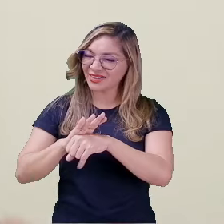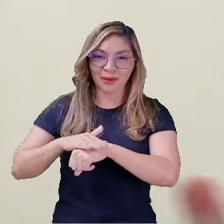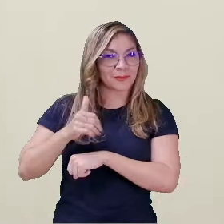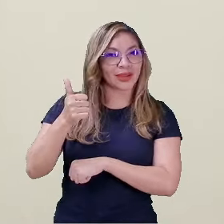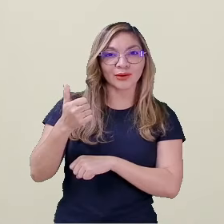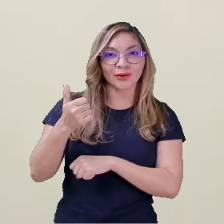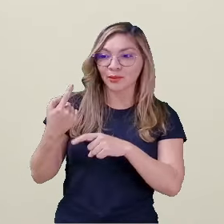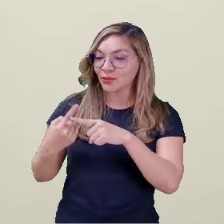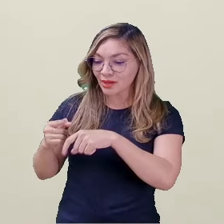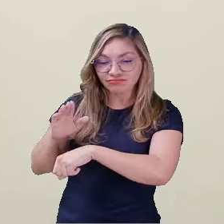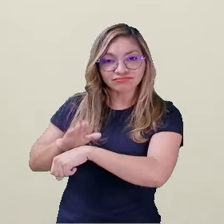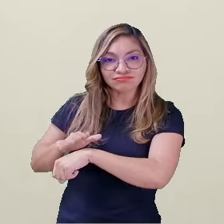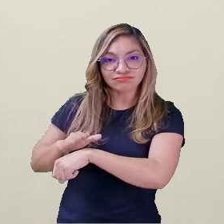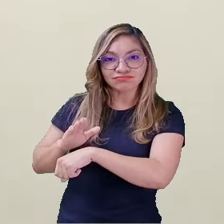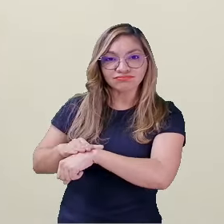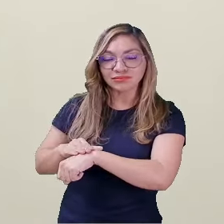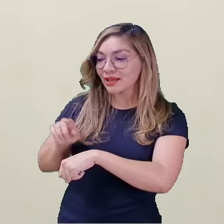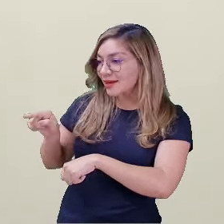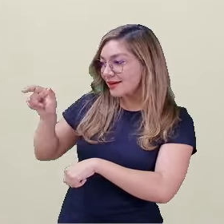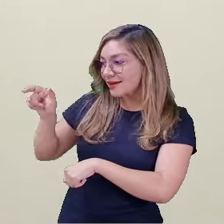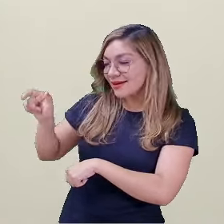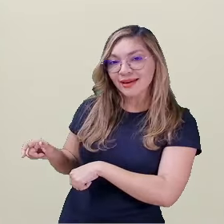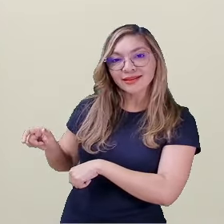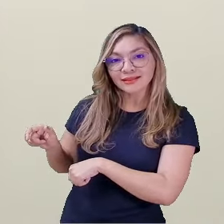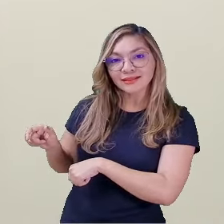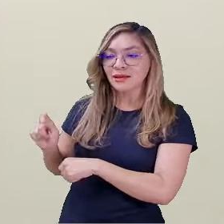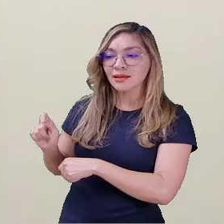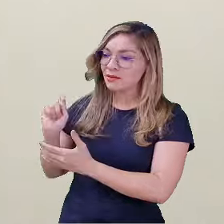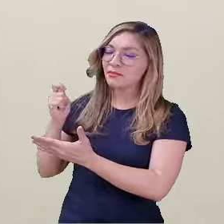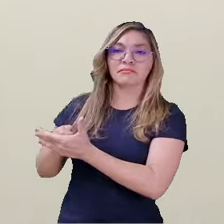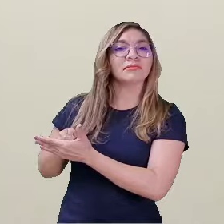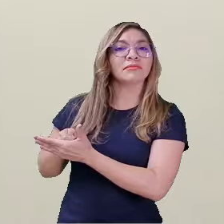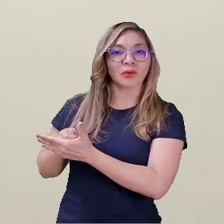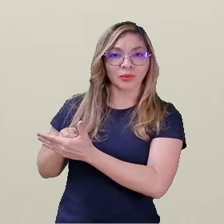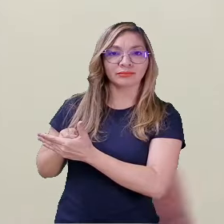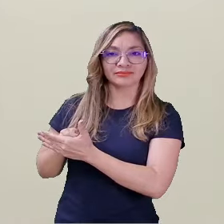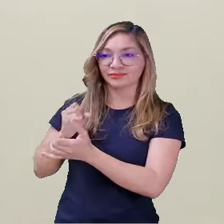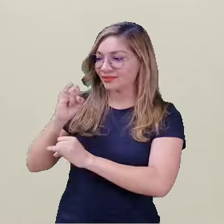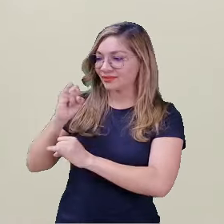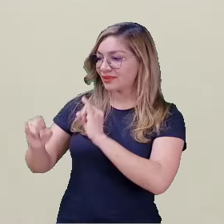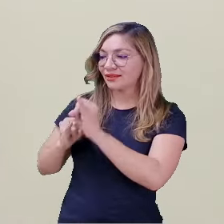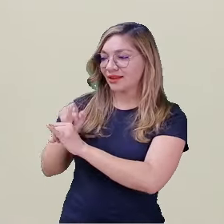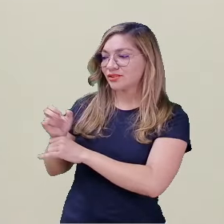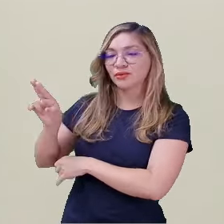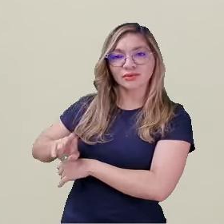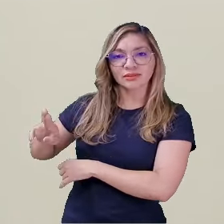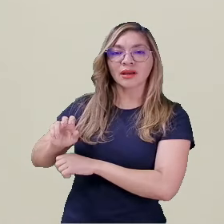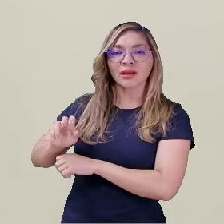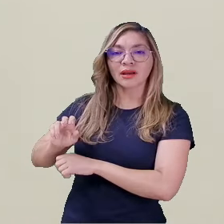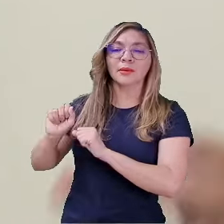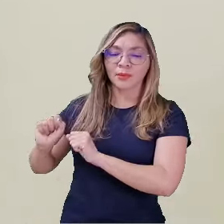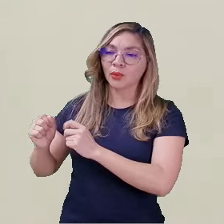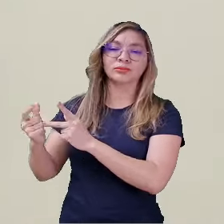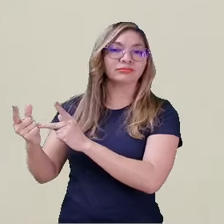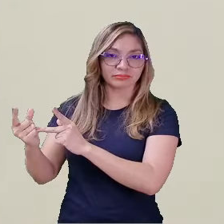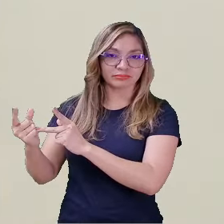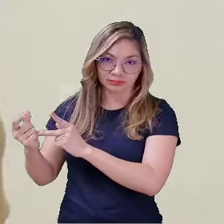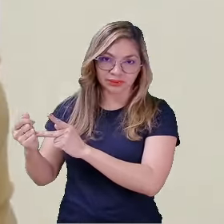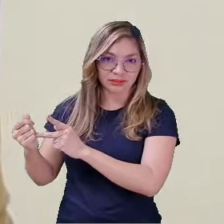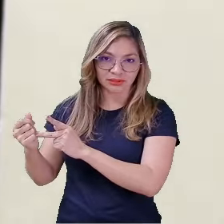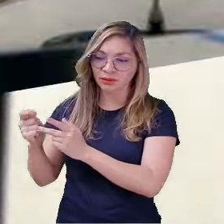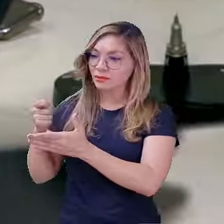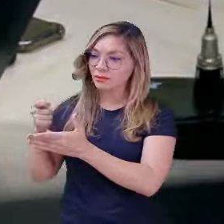hora a pessoa pôde fazer, a gente deu acesso a ela à internet, ela pôde fazer o pagamento via Pix e já